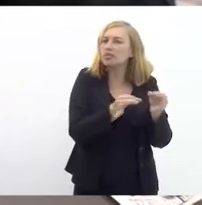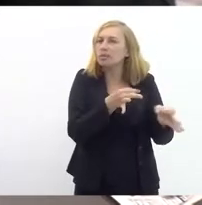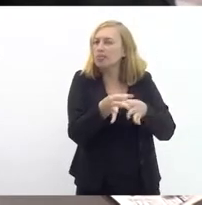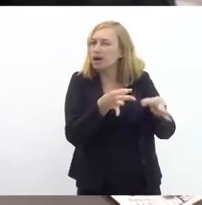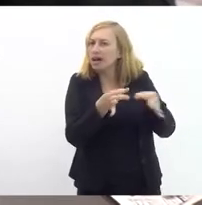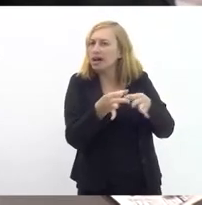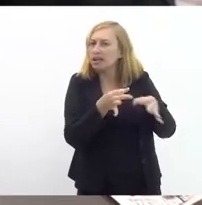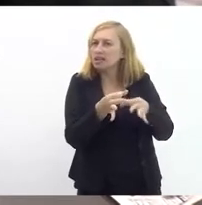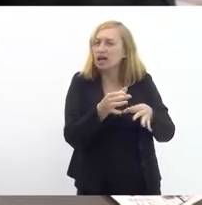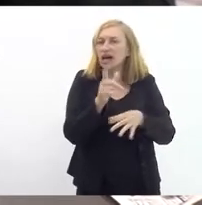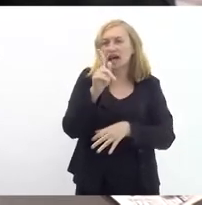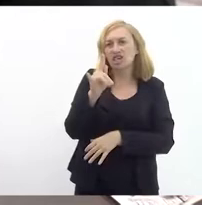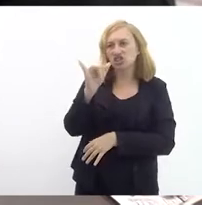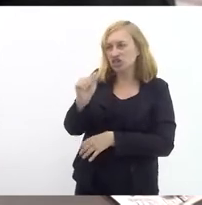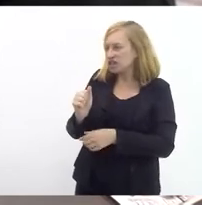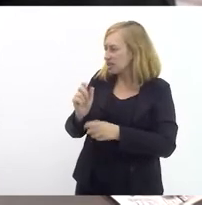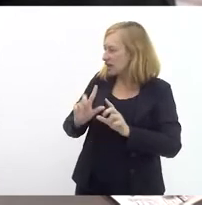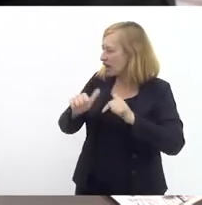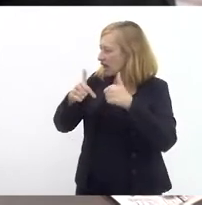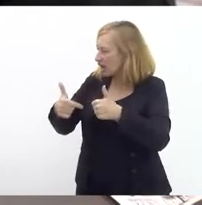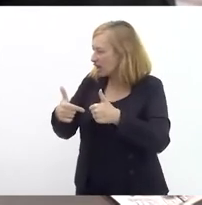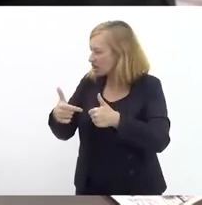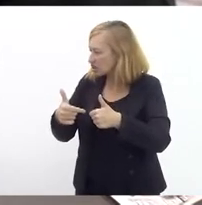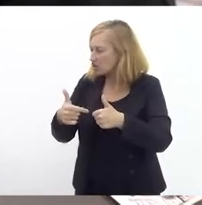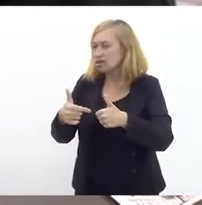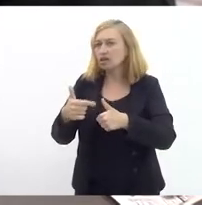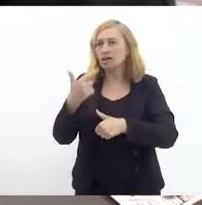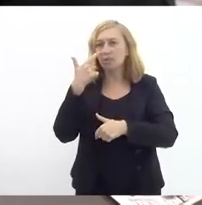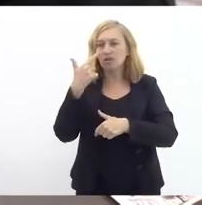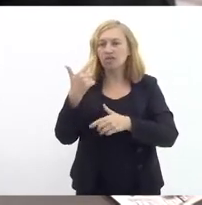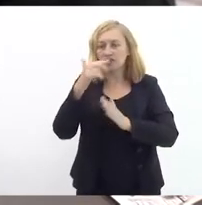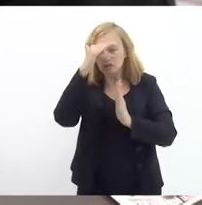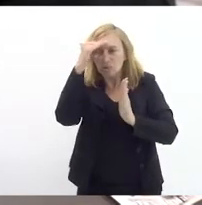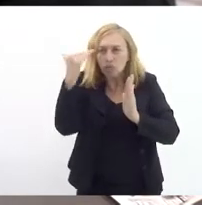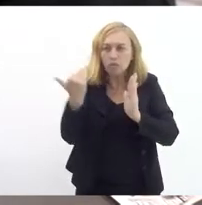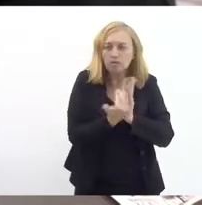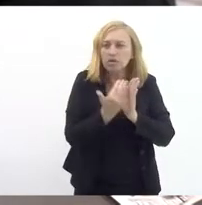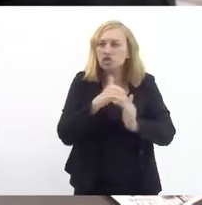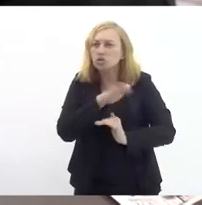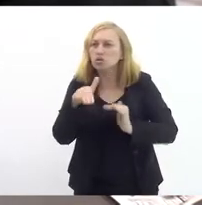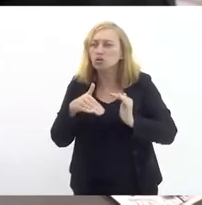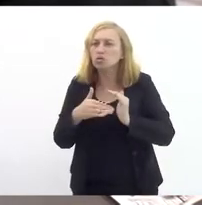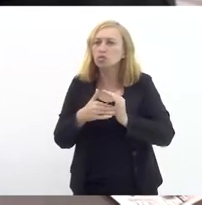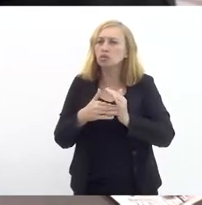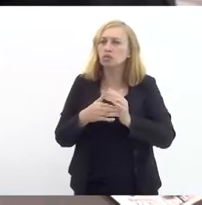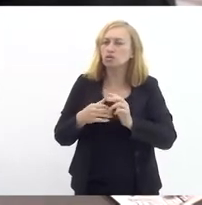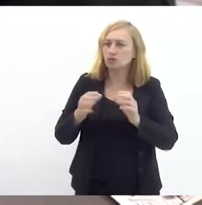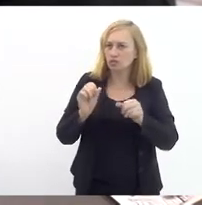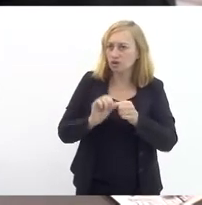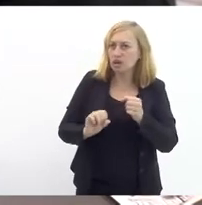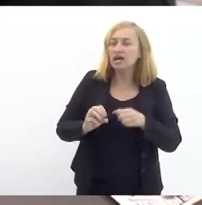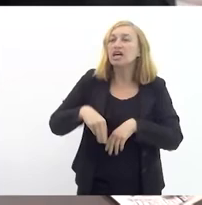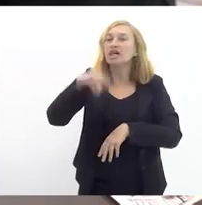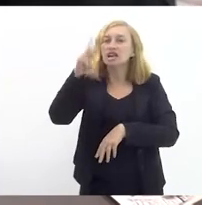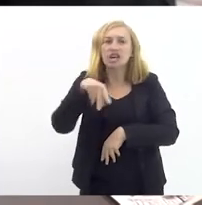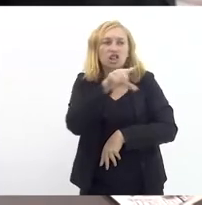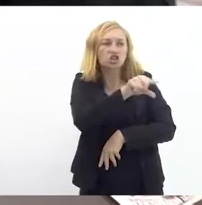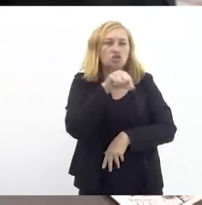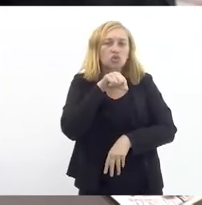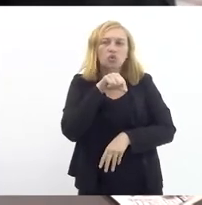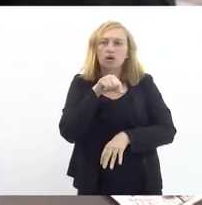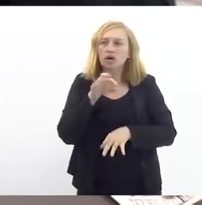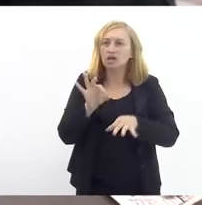agência ela atua para certificar o cumprimento que está contratualmente previsto. Então, quem define os